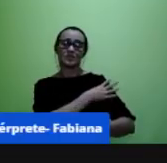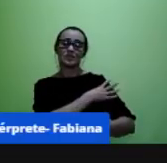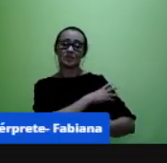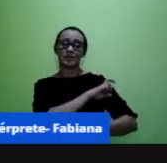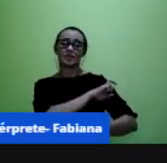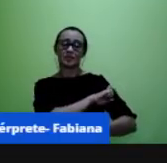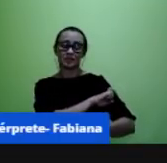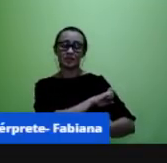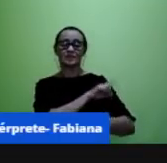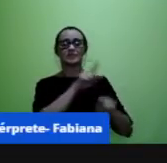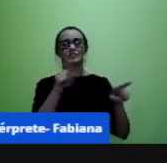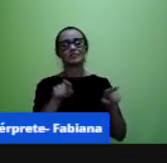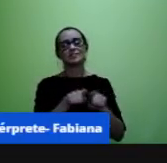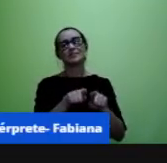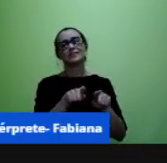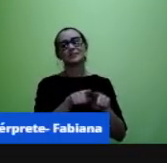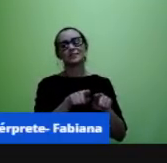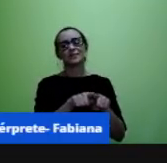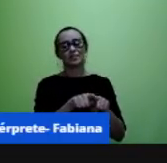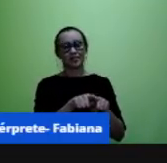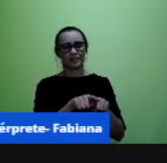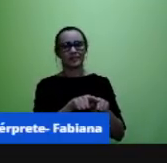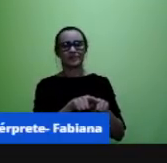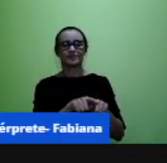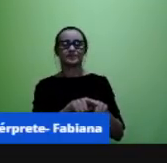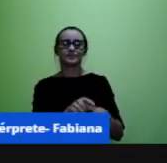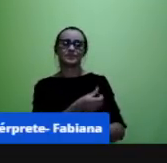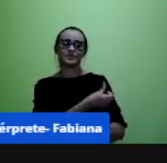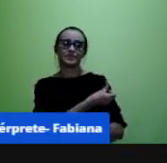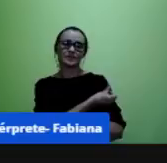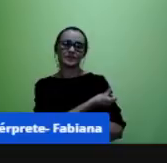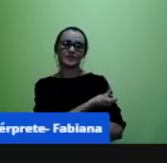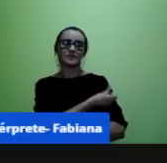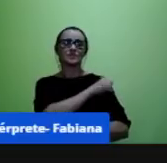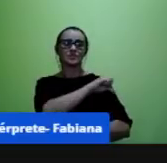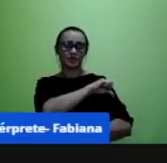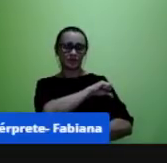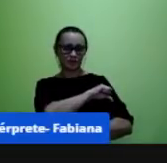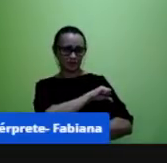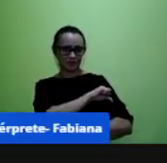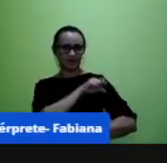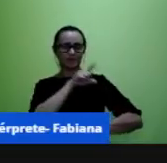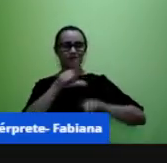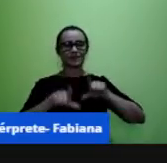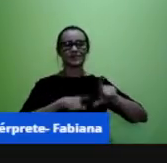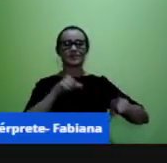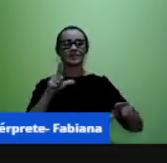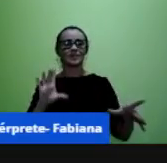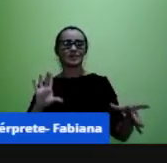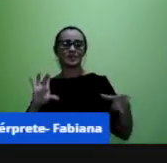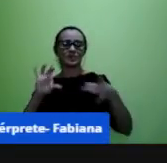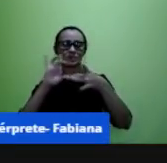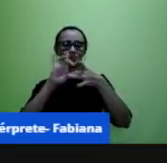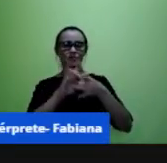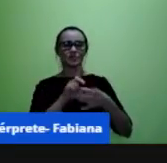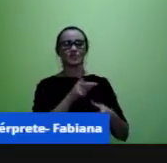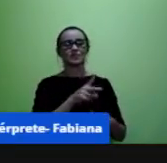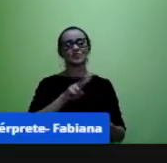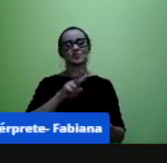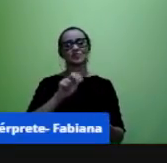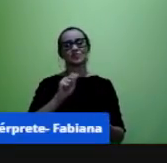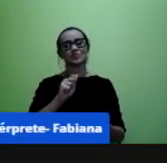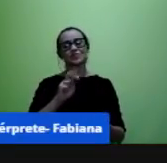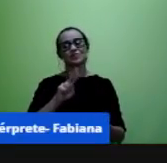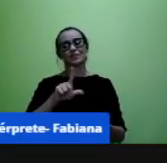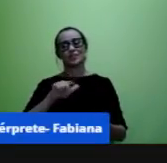e também com as turmas do Ensino Fundamental 2, do 6º ao 9º. Eu trabalho junto com o professor Varley e sempre nós